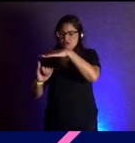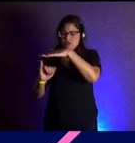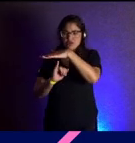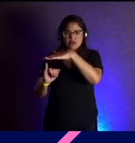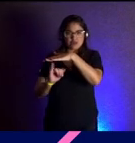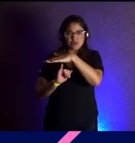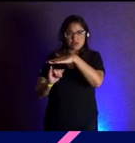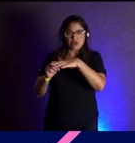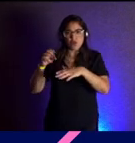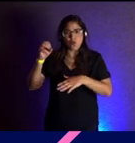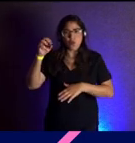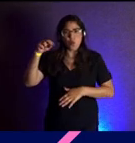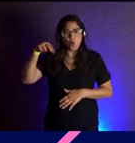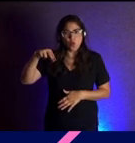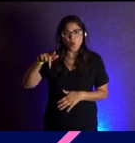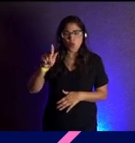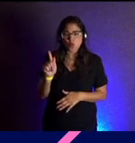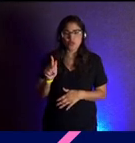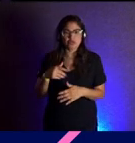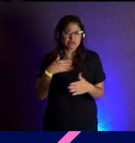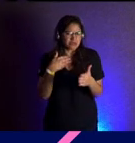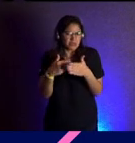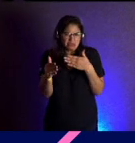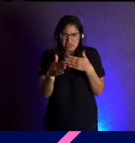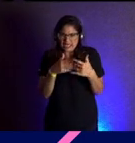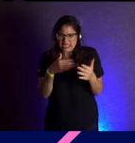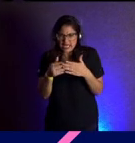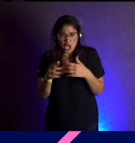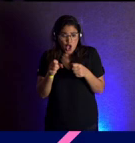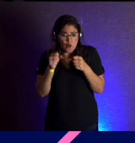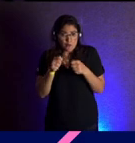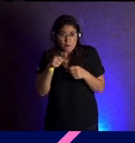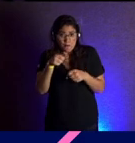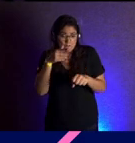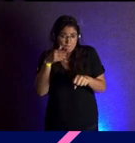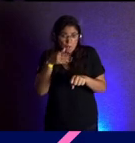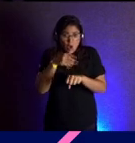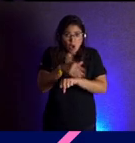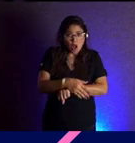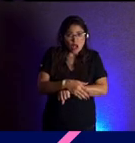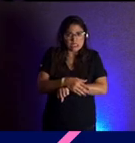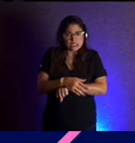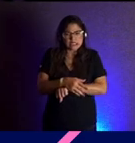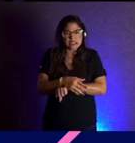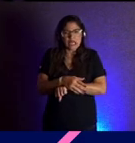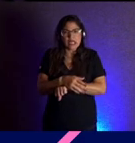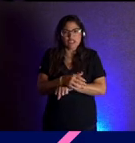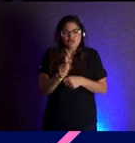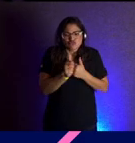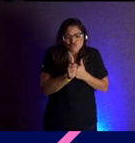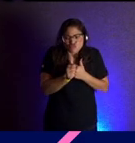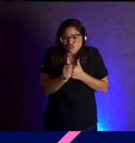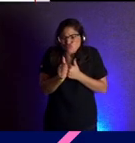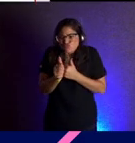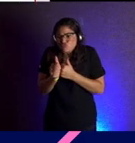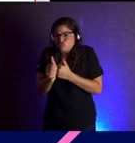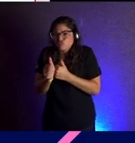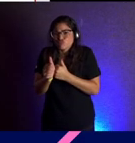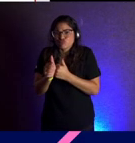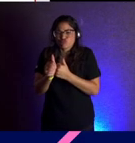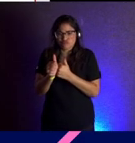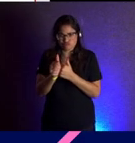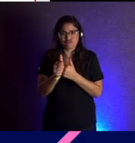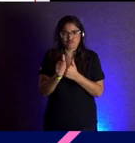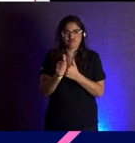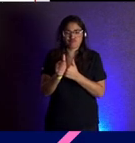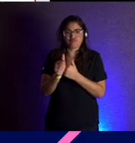ser o relatório de quem for, mas que contanto que você tenha acesso e que você possa rastrear o dado. Isso é super importante, né? Bom, então a gente tem